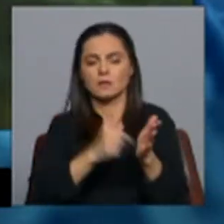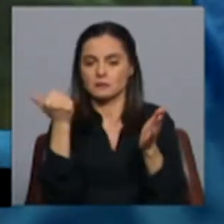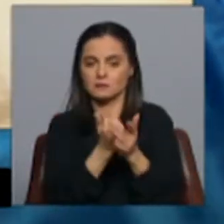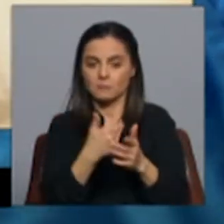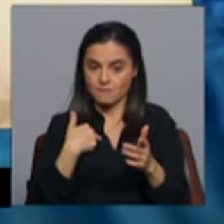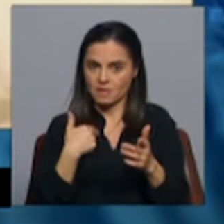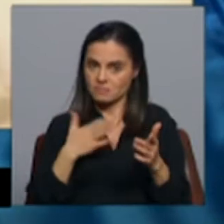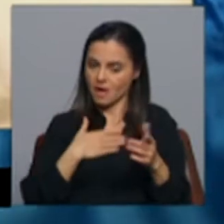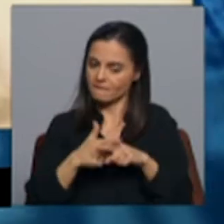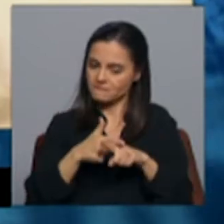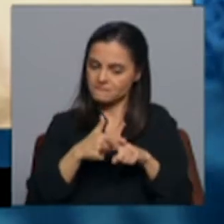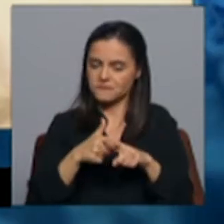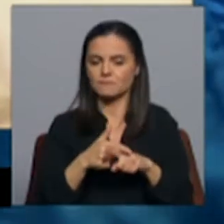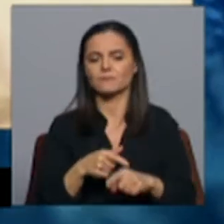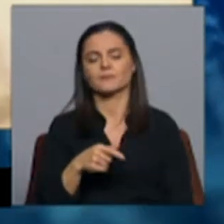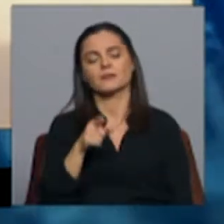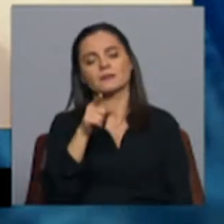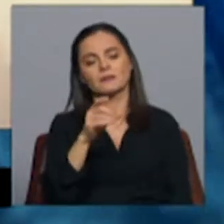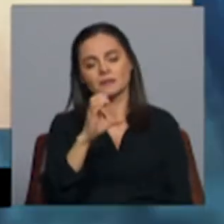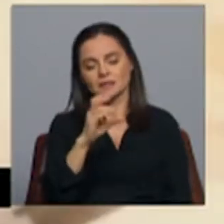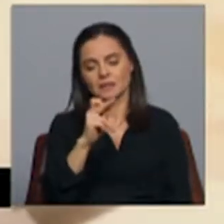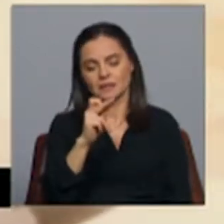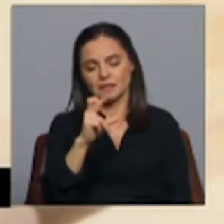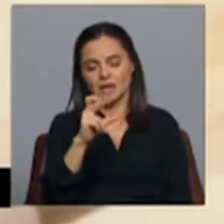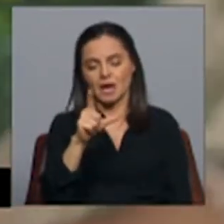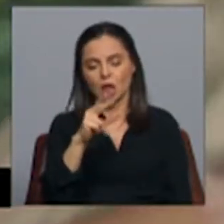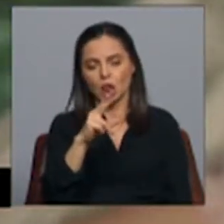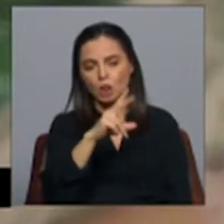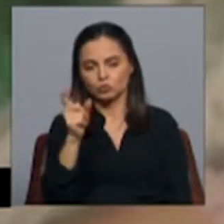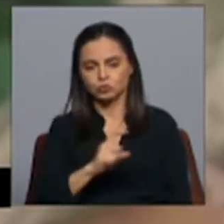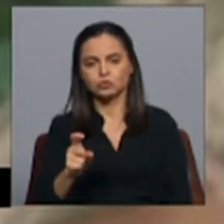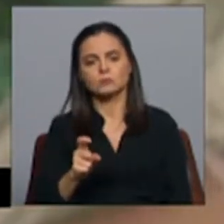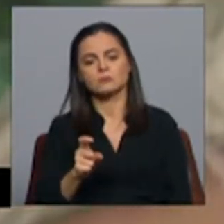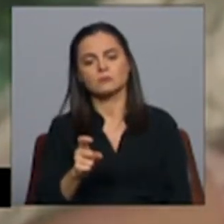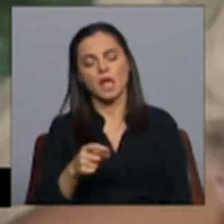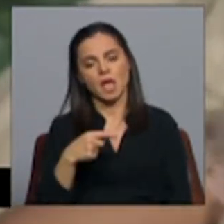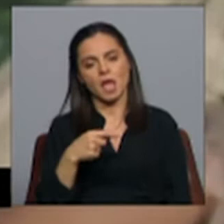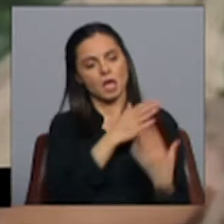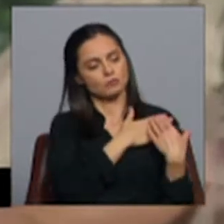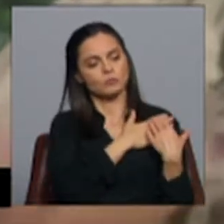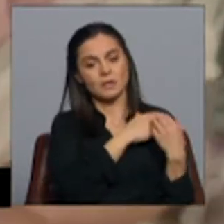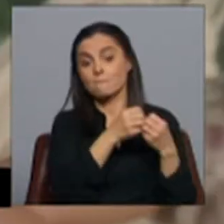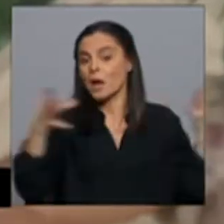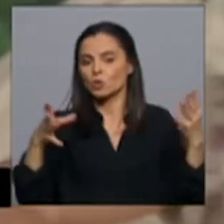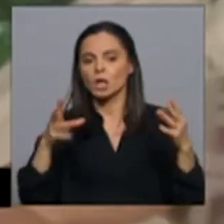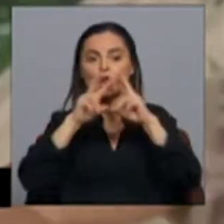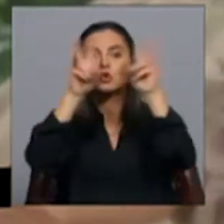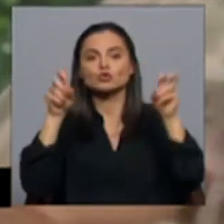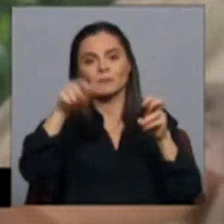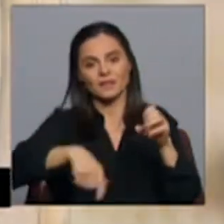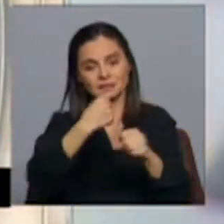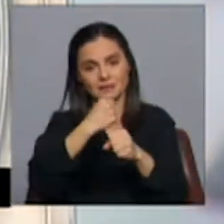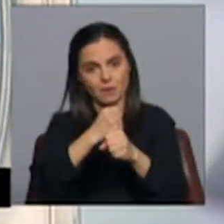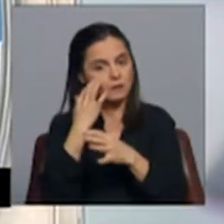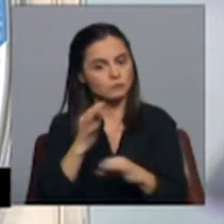muito. E o Carluz é autor da maioria, da esmagadora maioria dos temas deste álbum. É verdade.